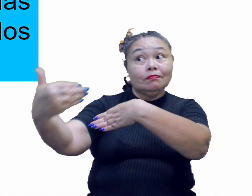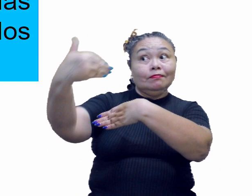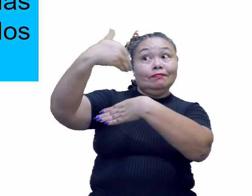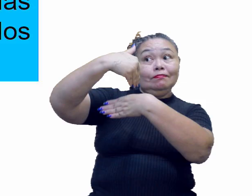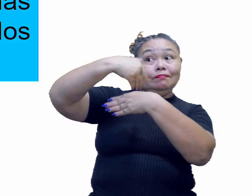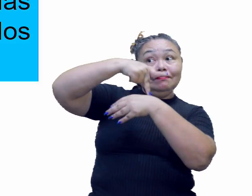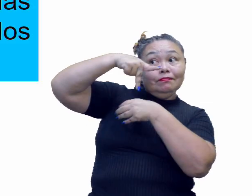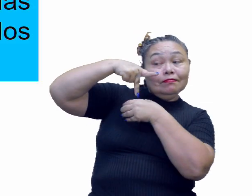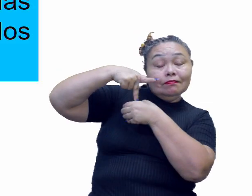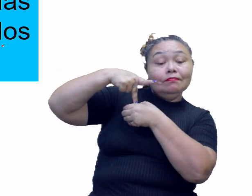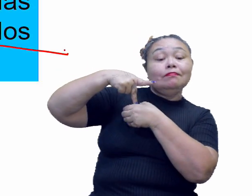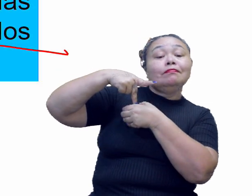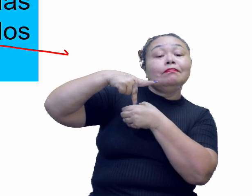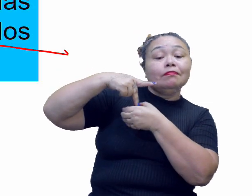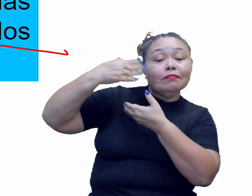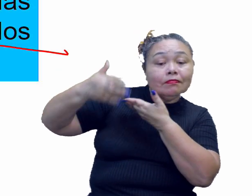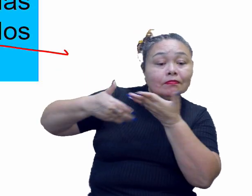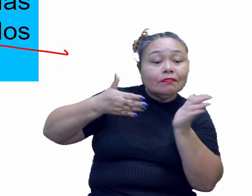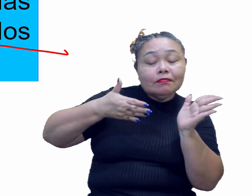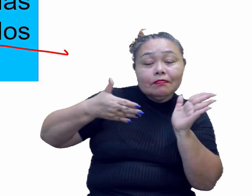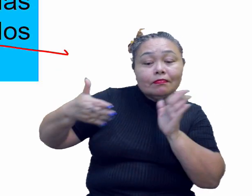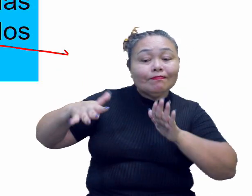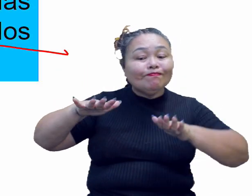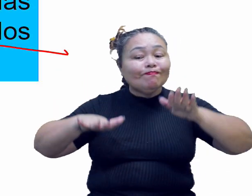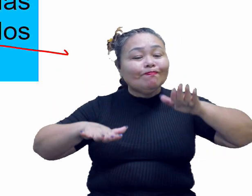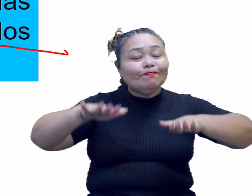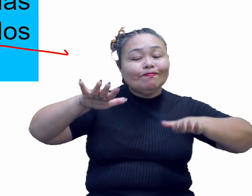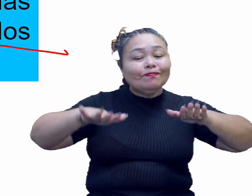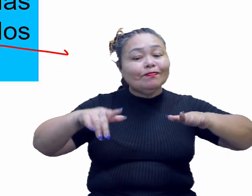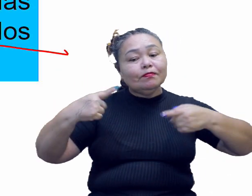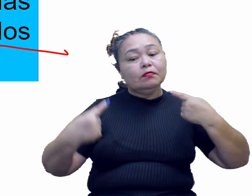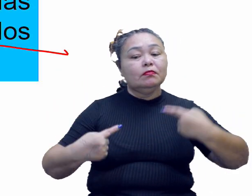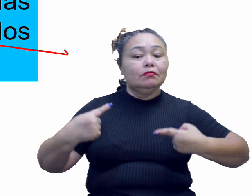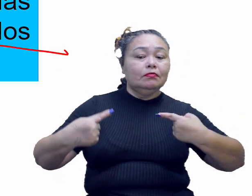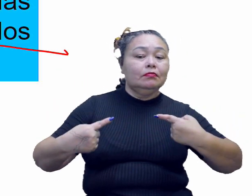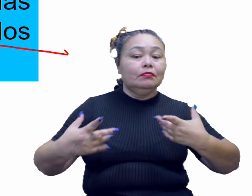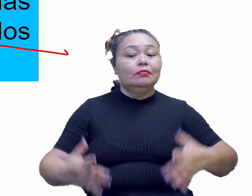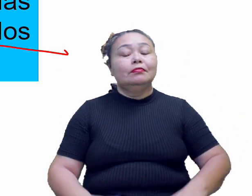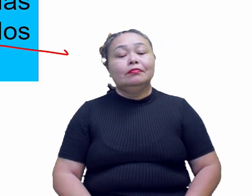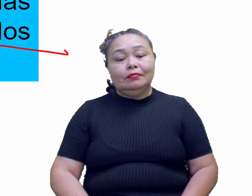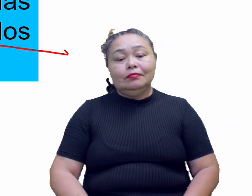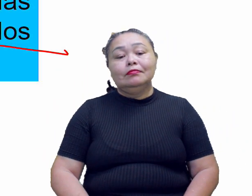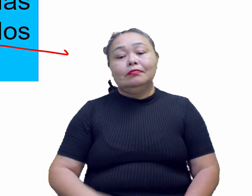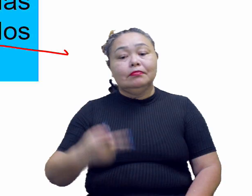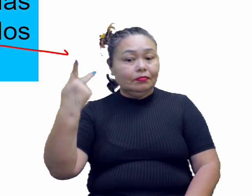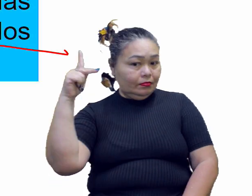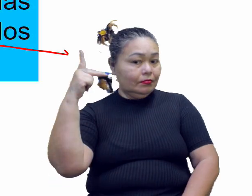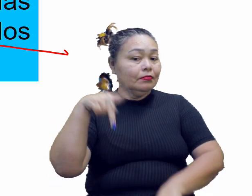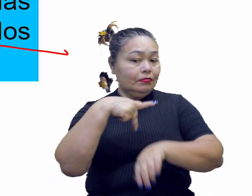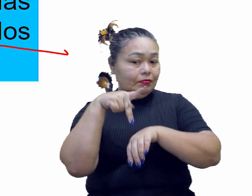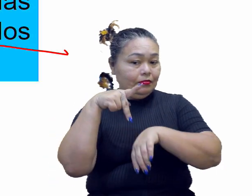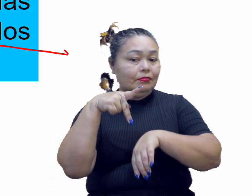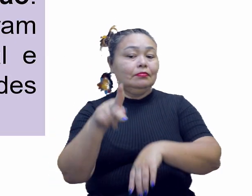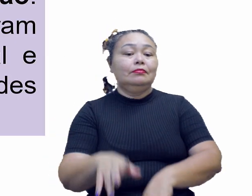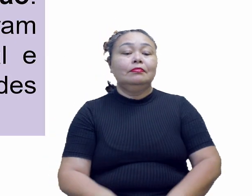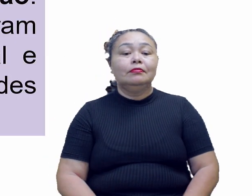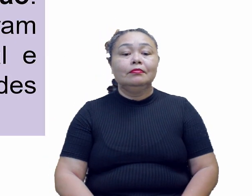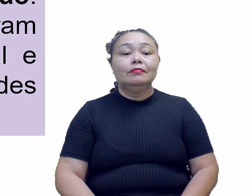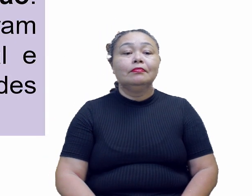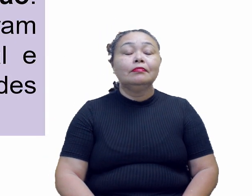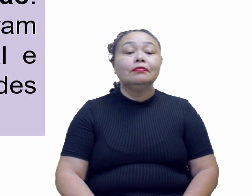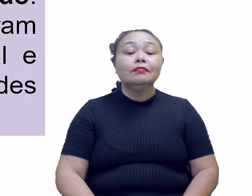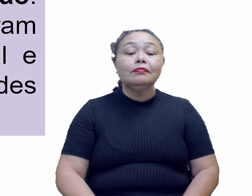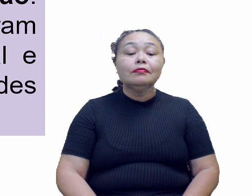internacionais contribuíram para o período de instabilidade política desses países.